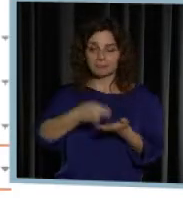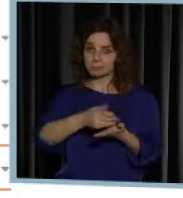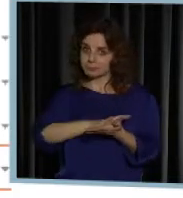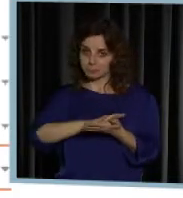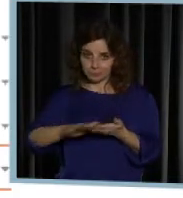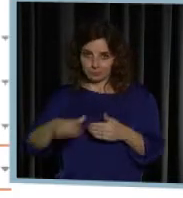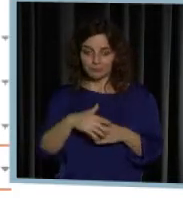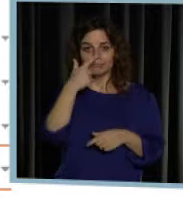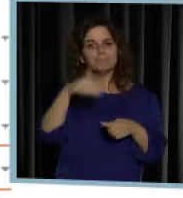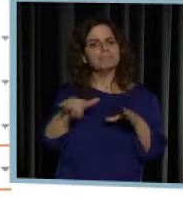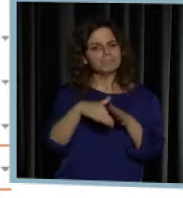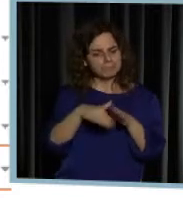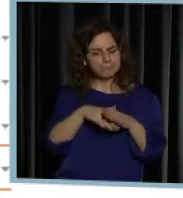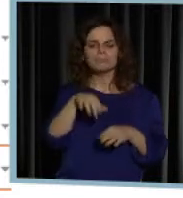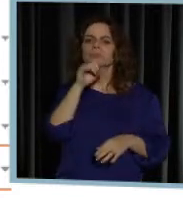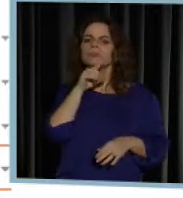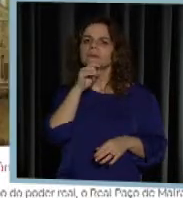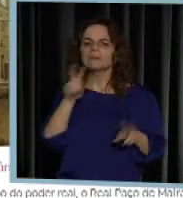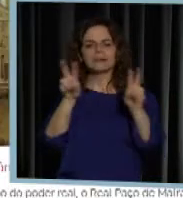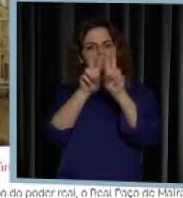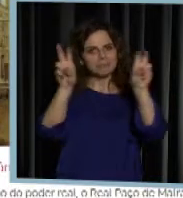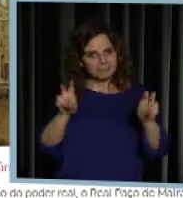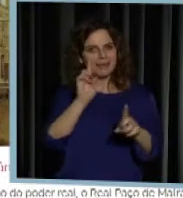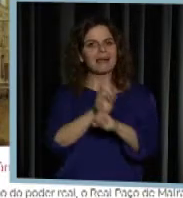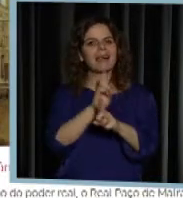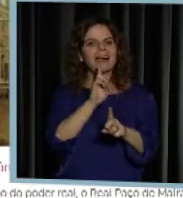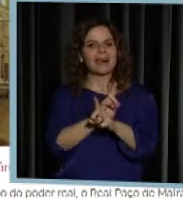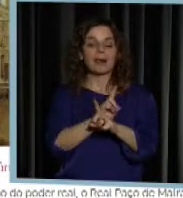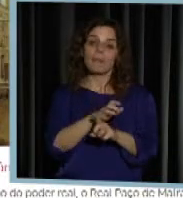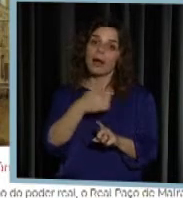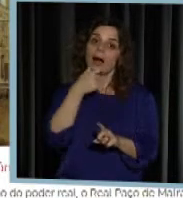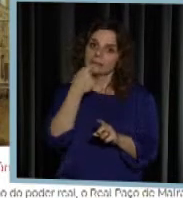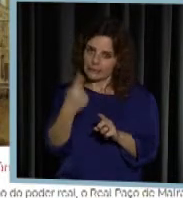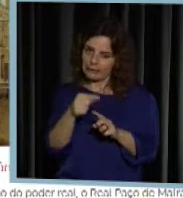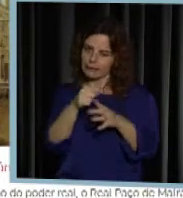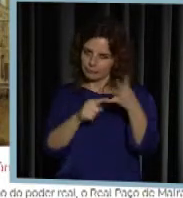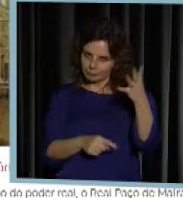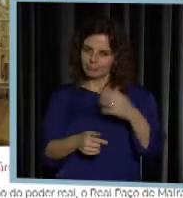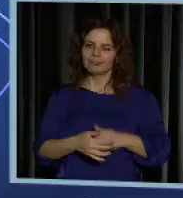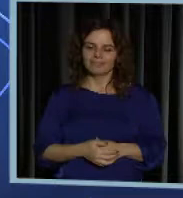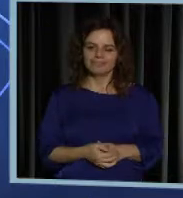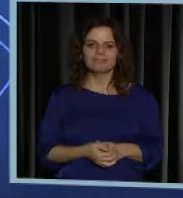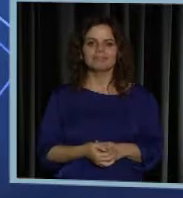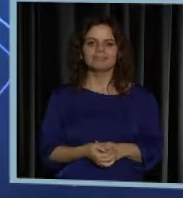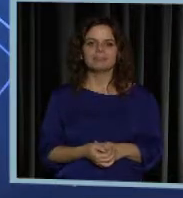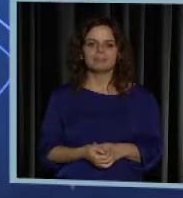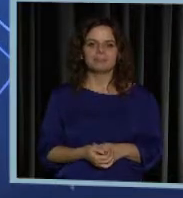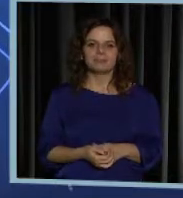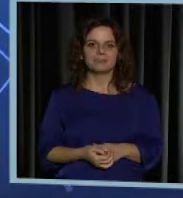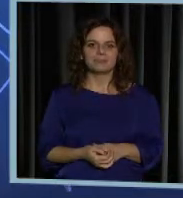livre e os participantes podem também obter um certificado mediante certas condições.